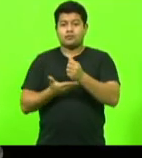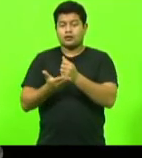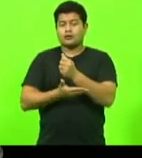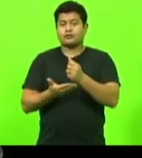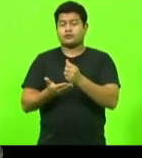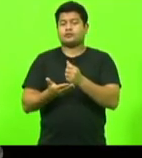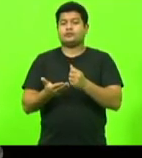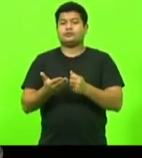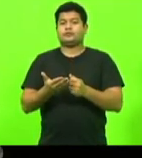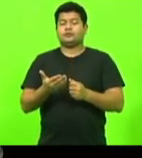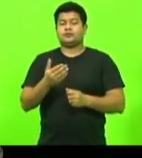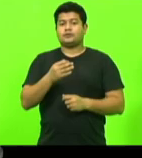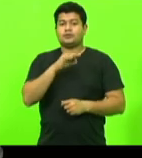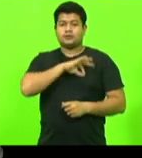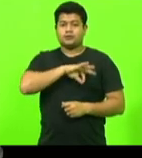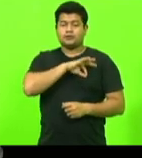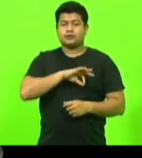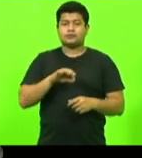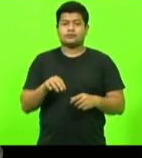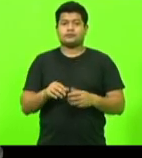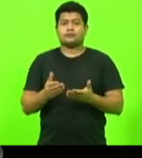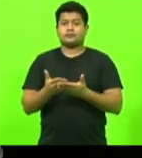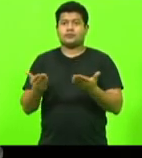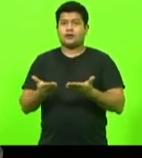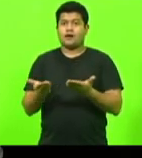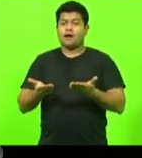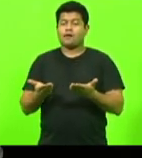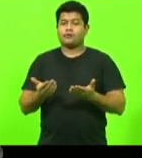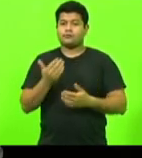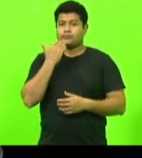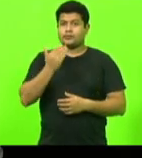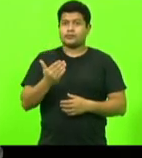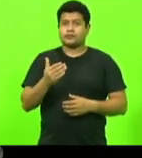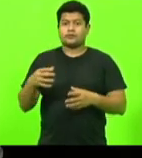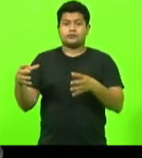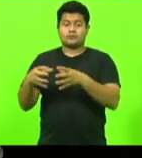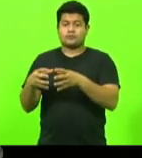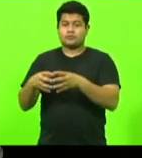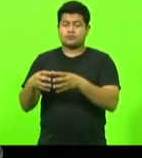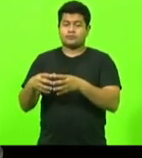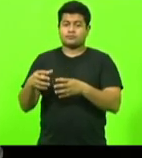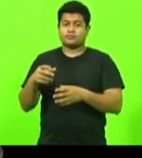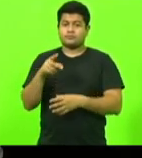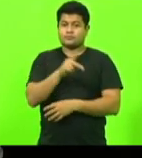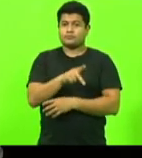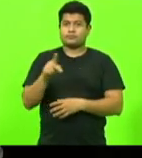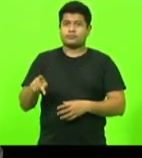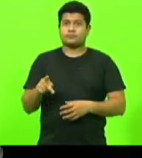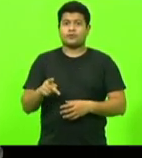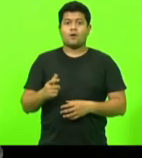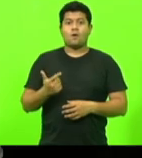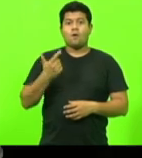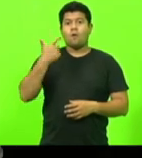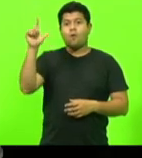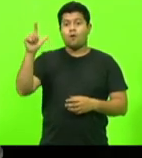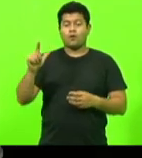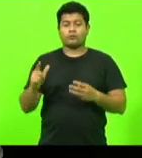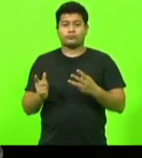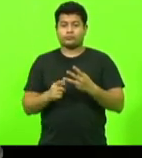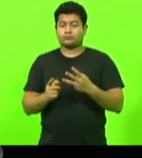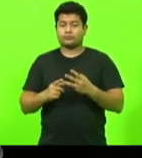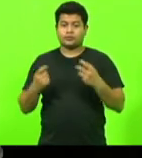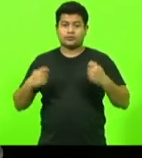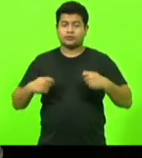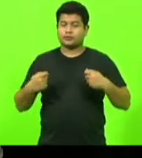professores com os valores que estão reivindicados pela categoria. Outro aspecto a ser considerado são